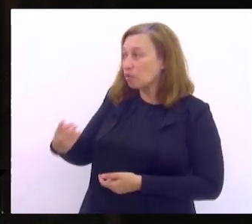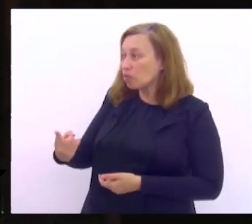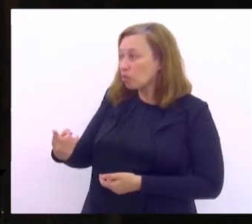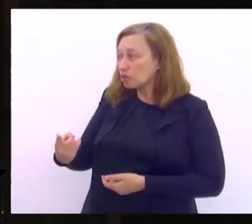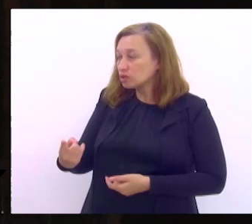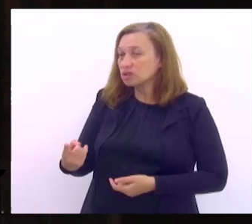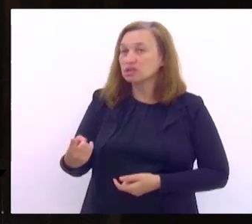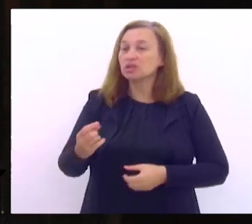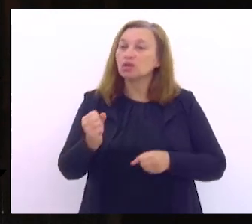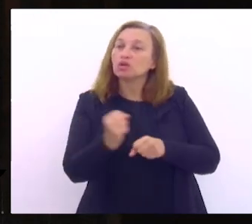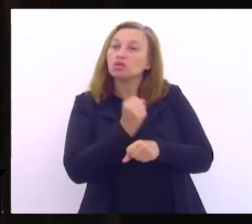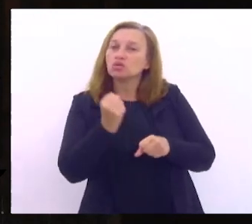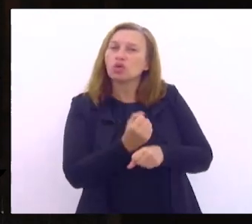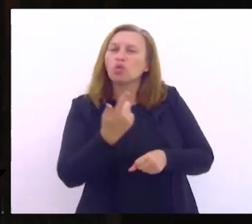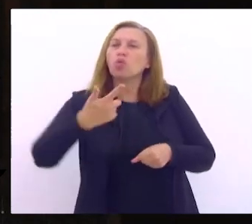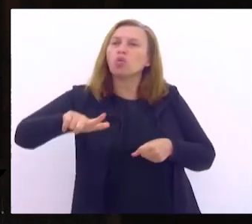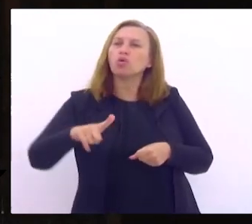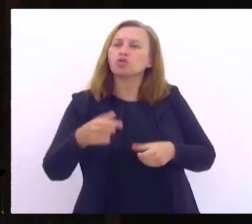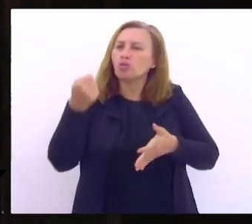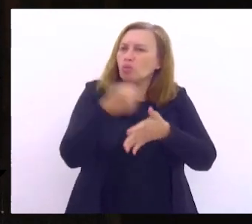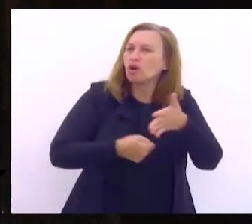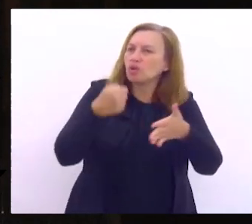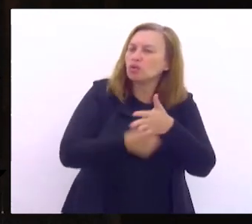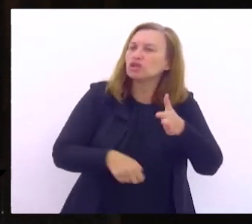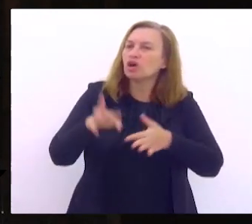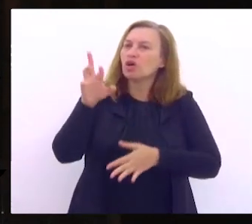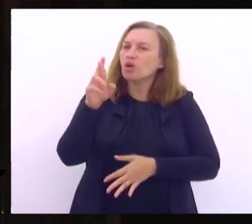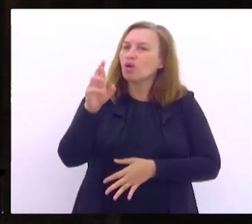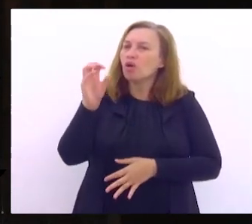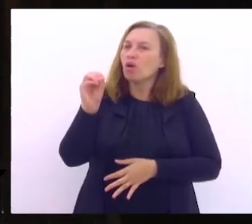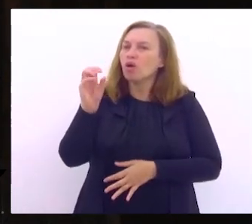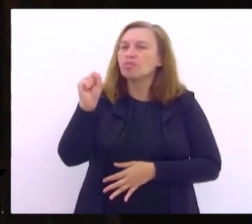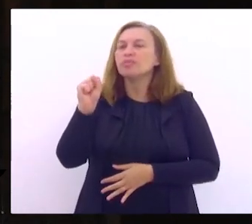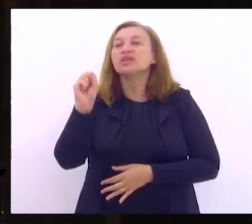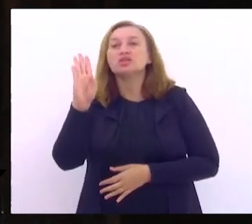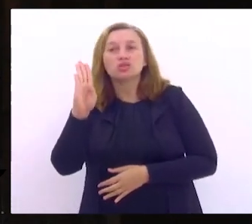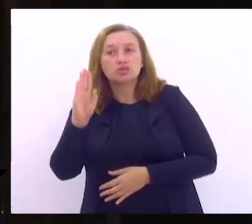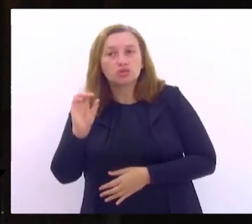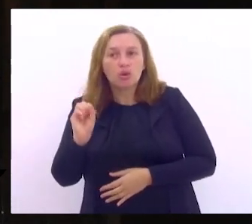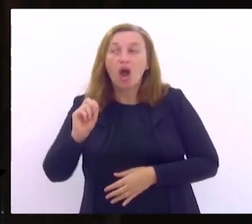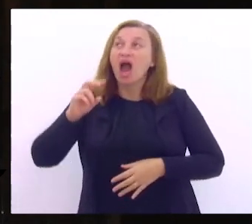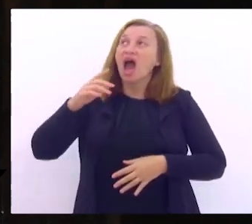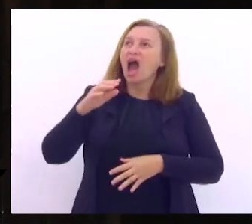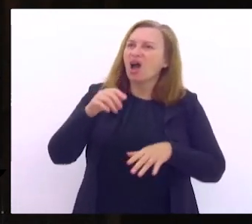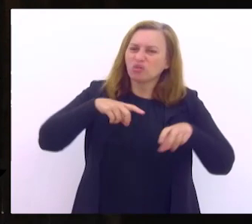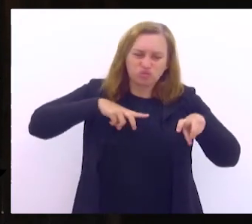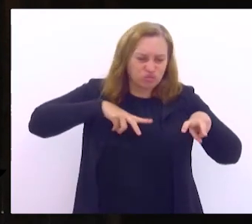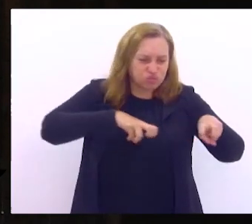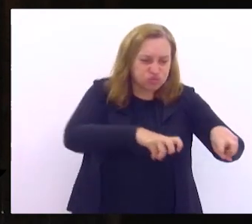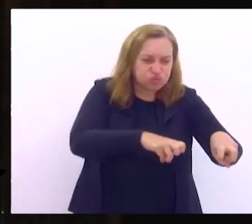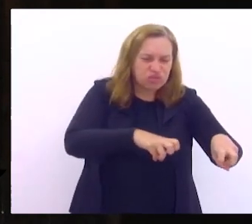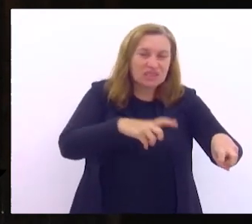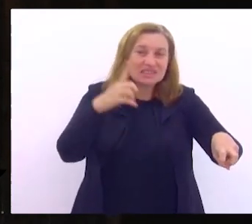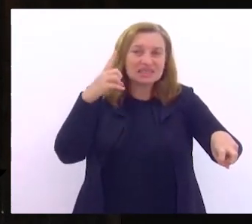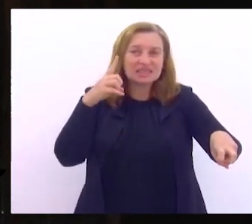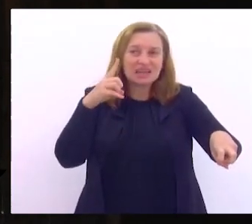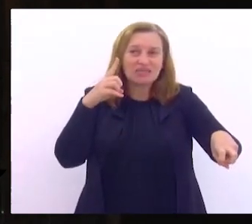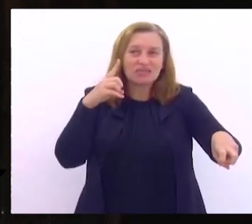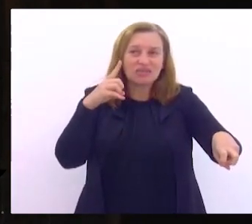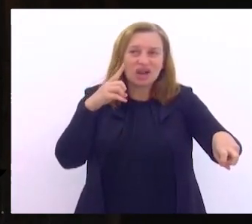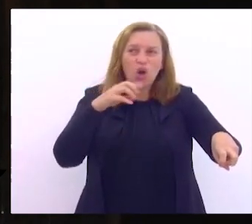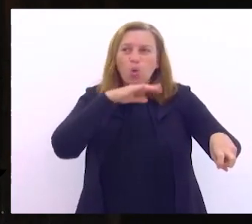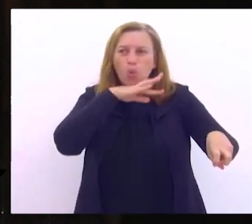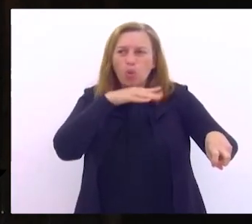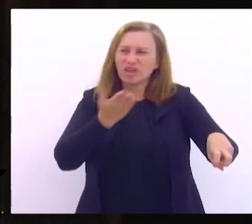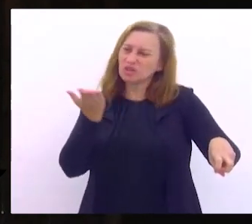outra reforma, graças a uma luta do Robson Caetano, que a pista estava muito, muito desgastada, e depois teve uma